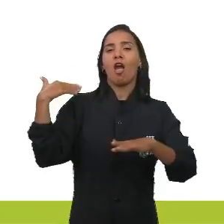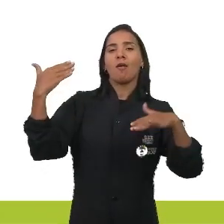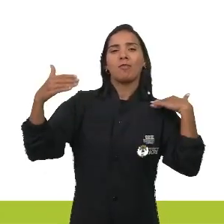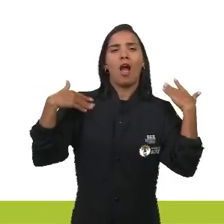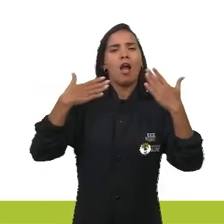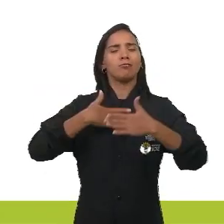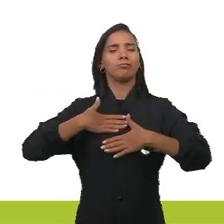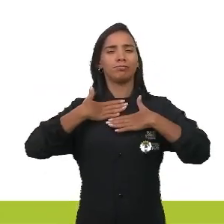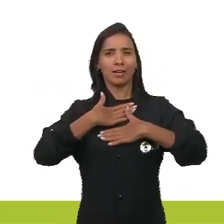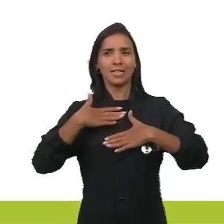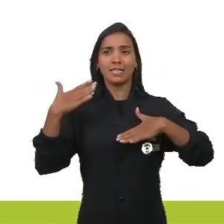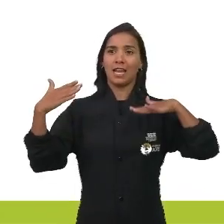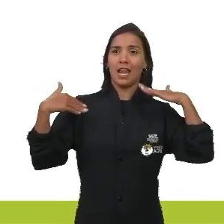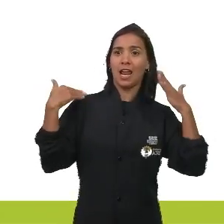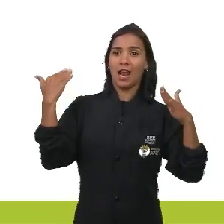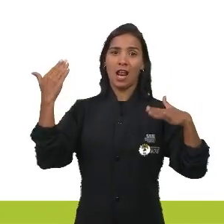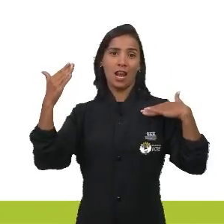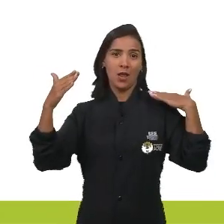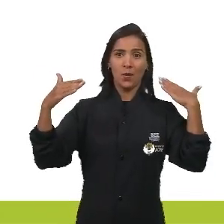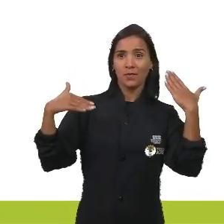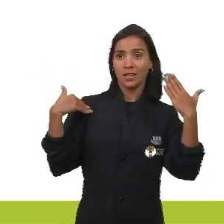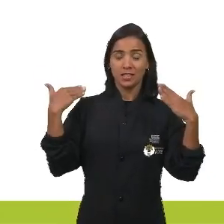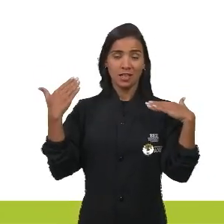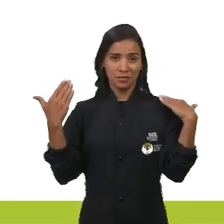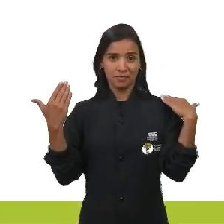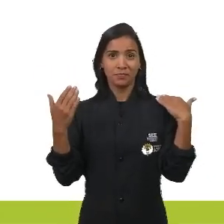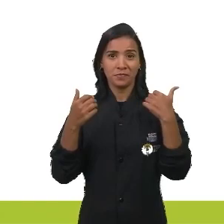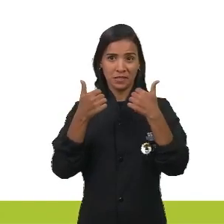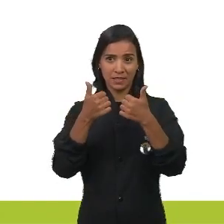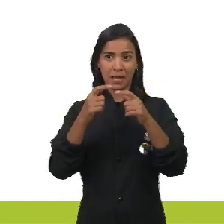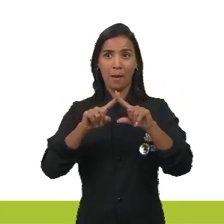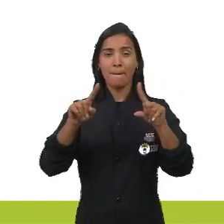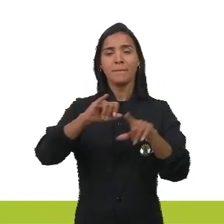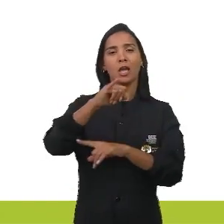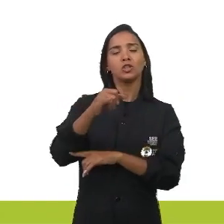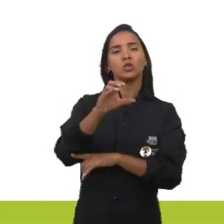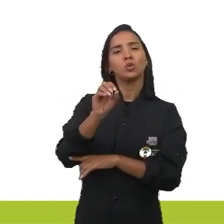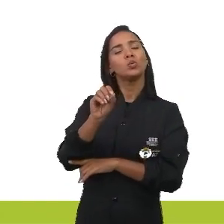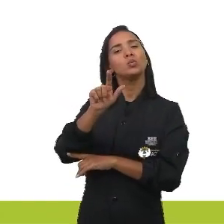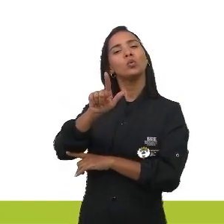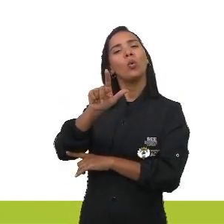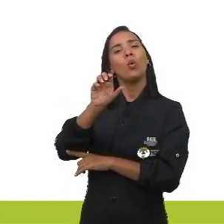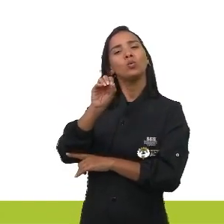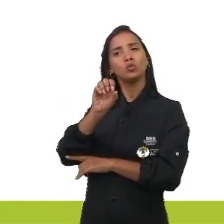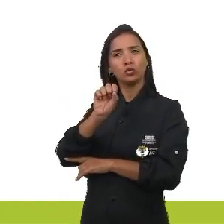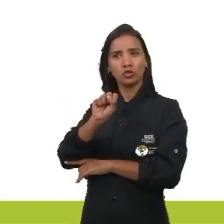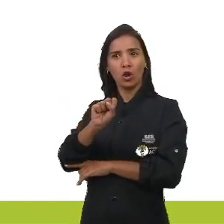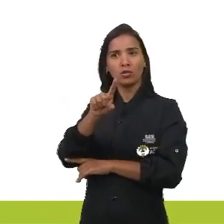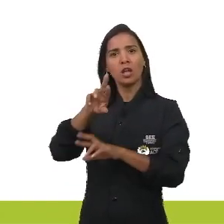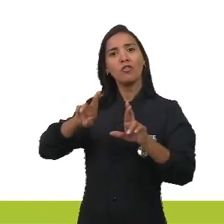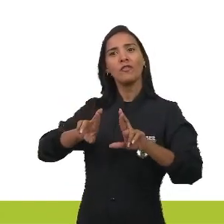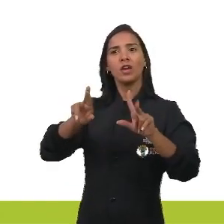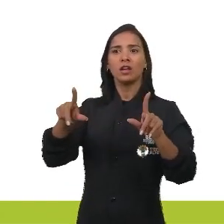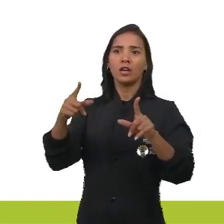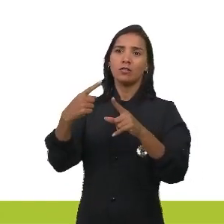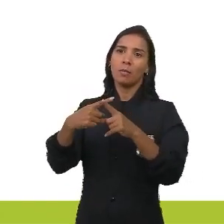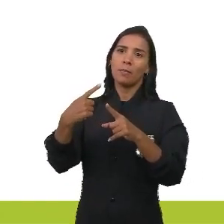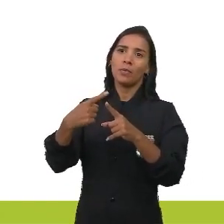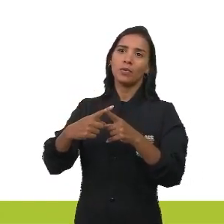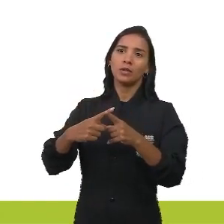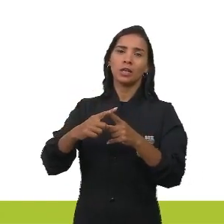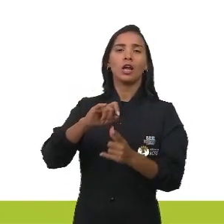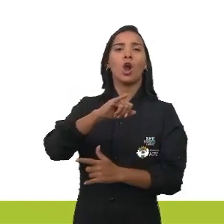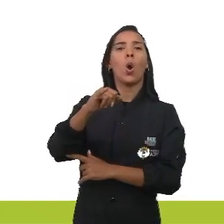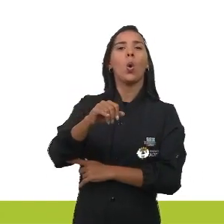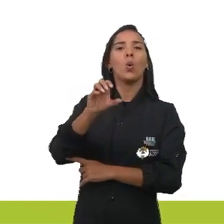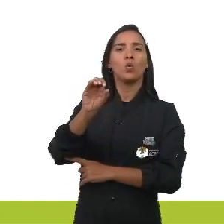as brincadeiras direcionadas para diversão já os jogos seriam diferente por quê Porque o jogo